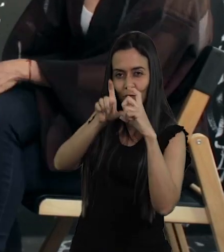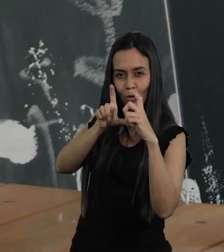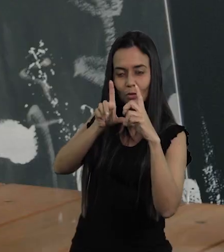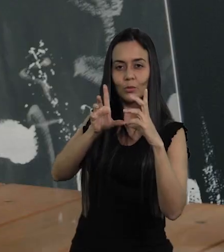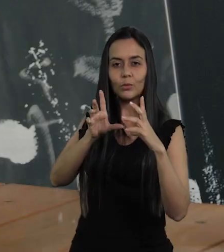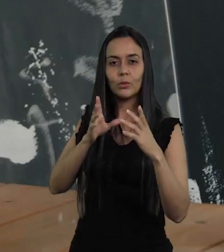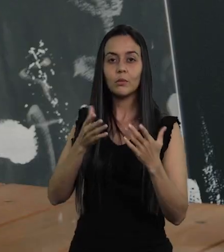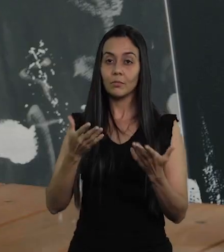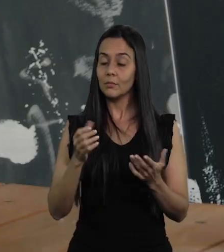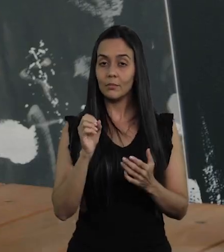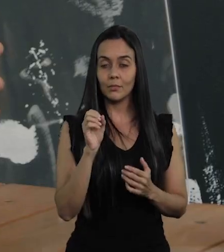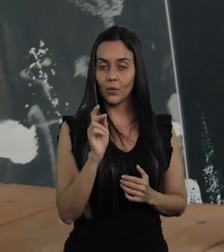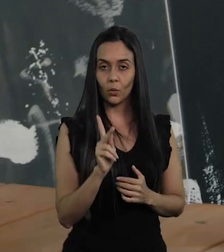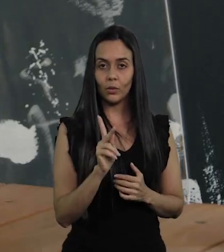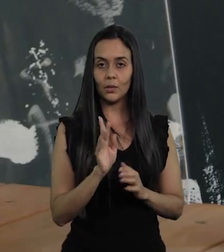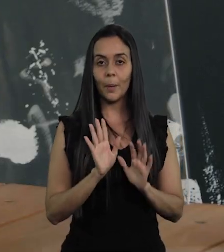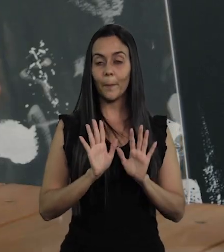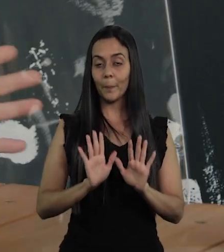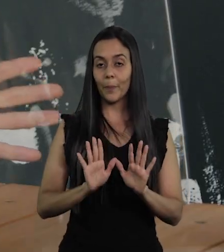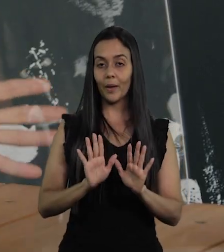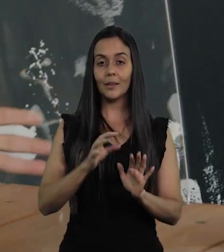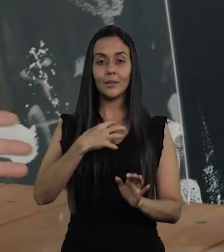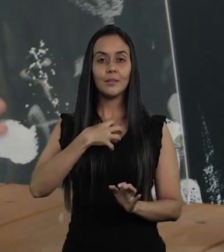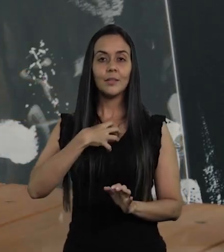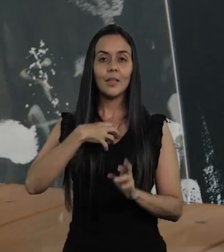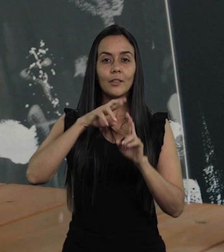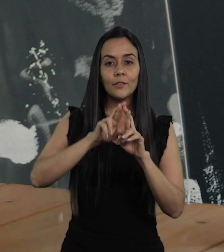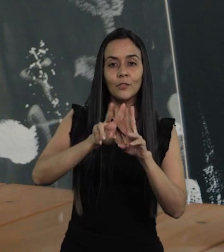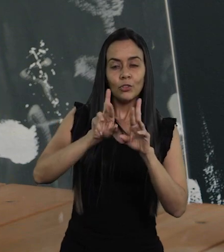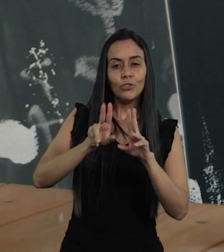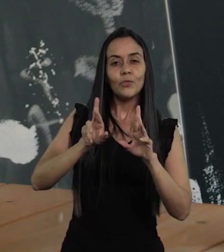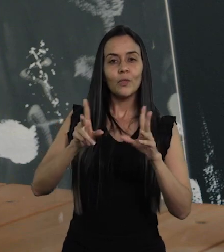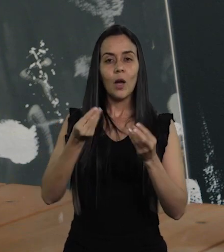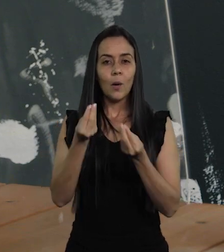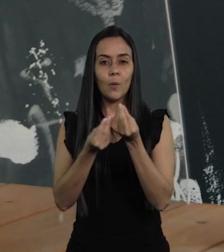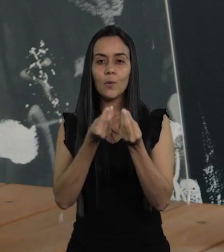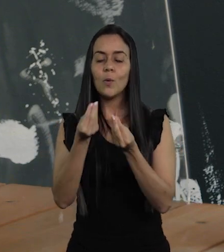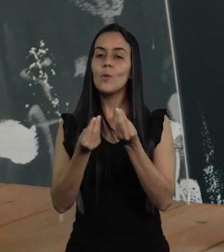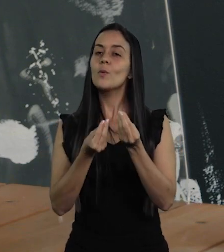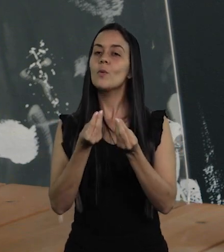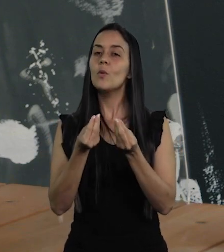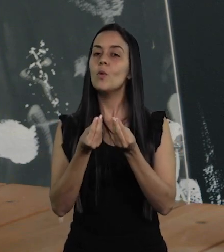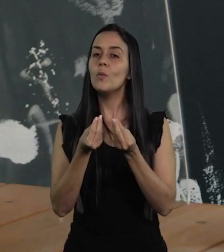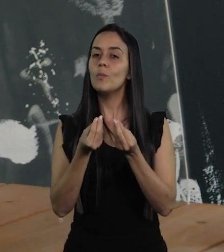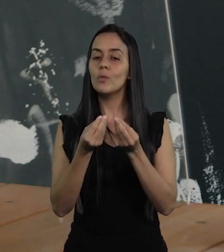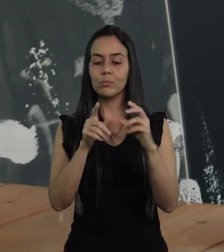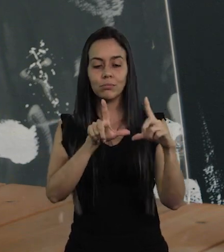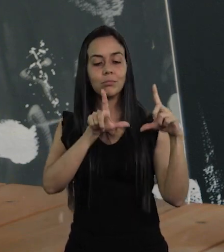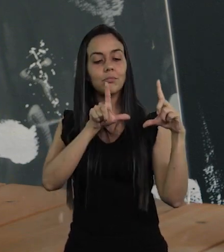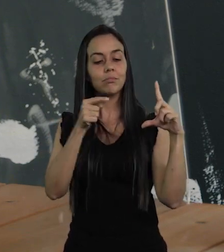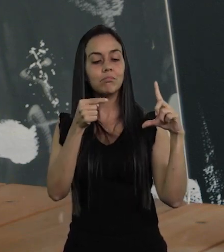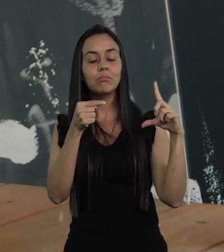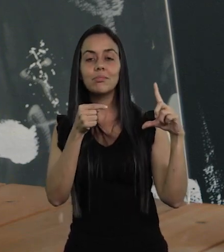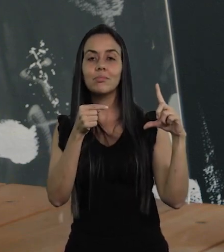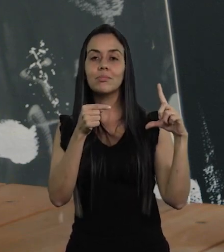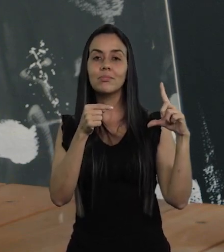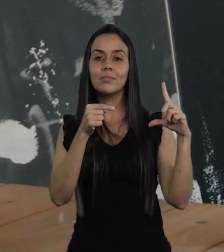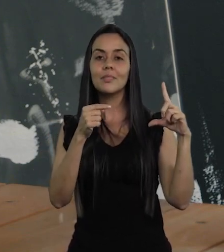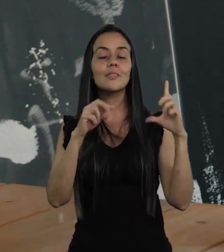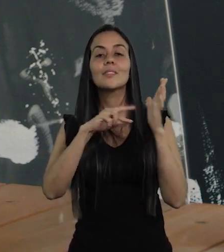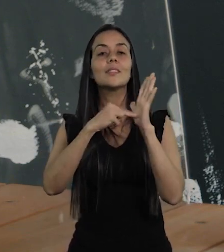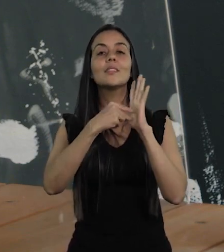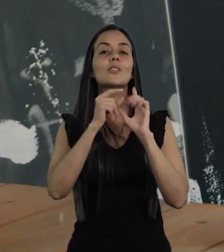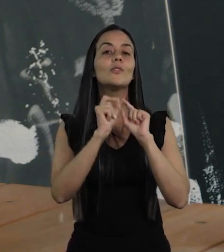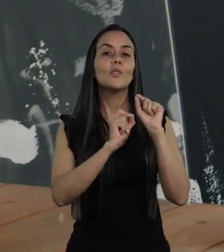um banco, a pessoa já é um tipo de alguma construção, mas parou. Então, muitas vezes,